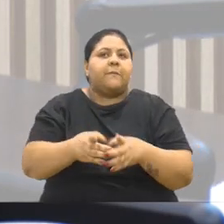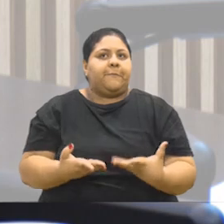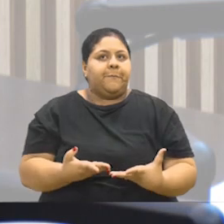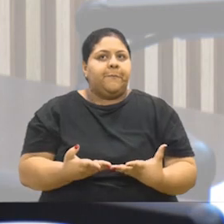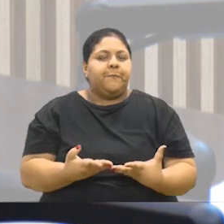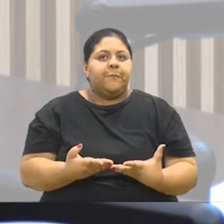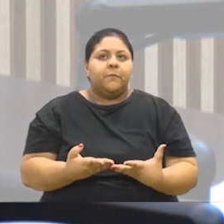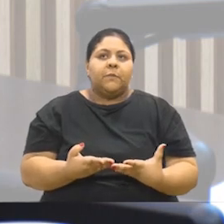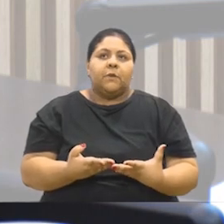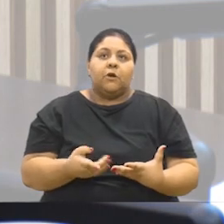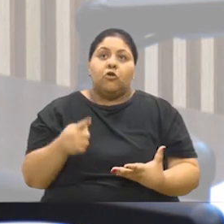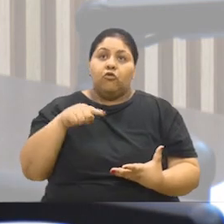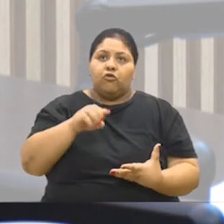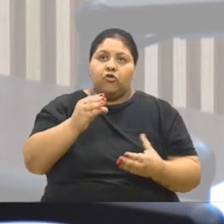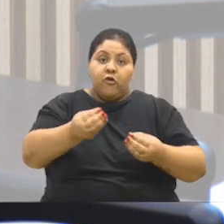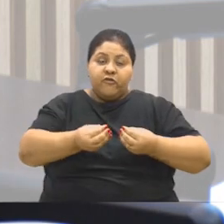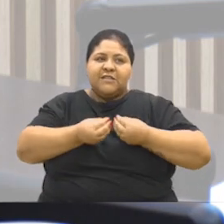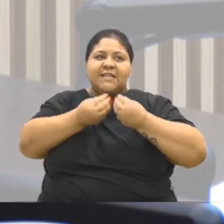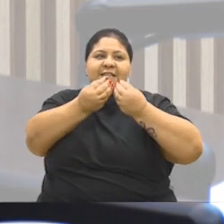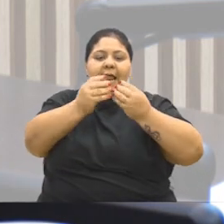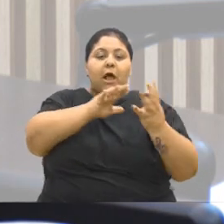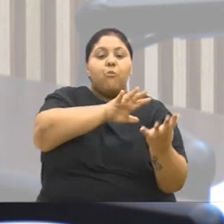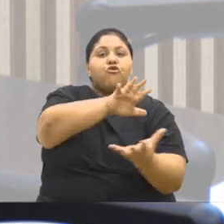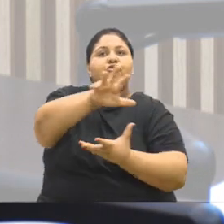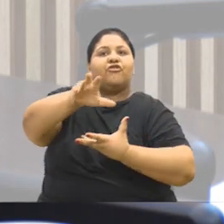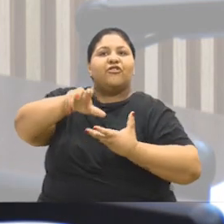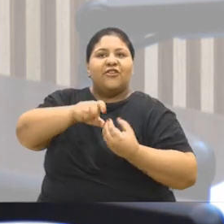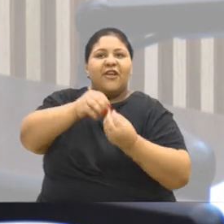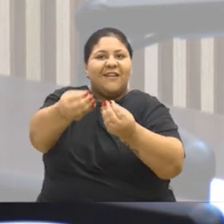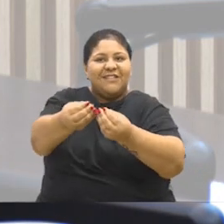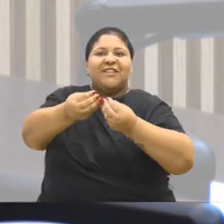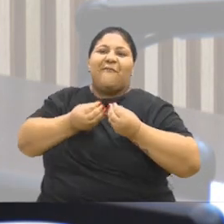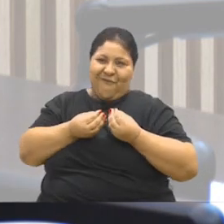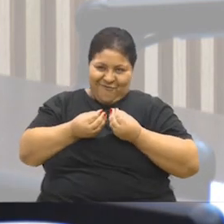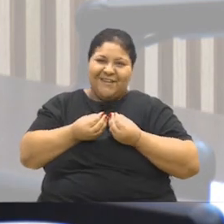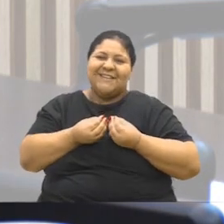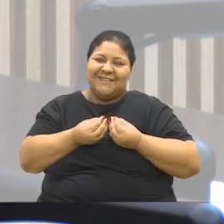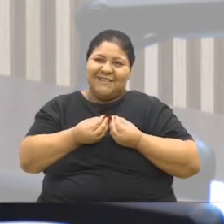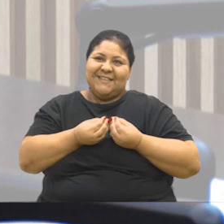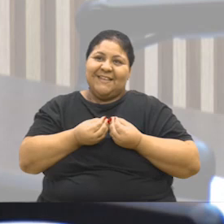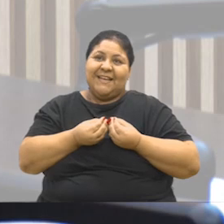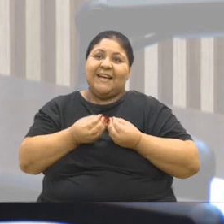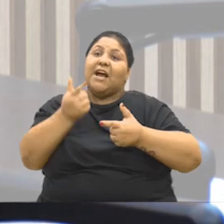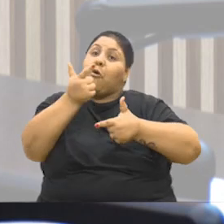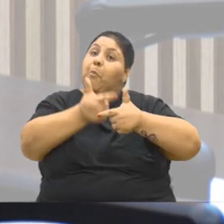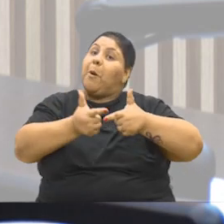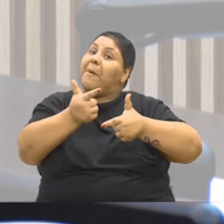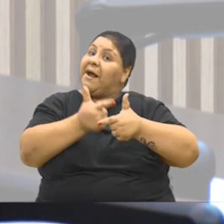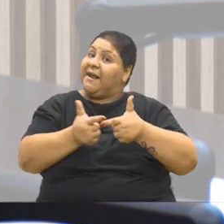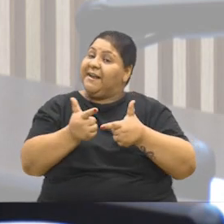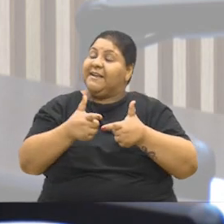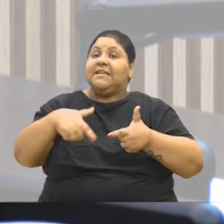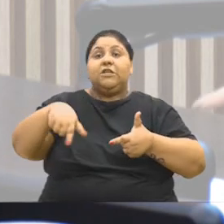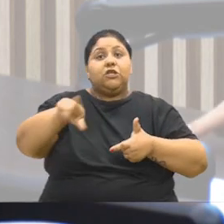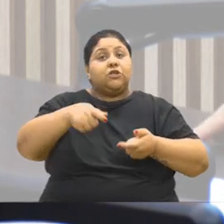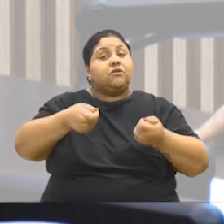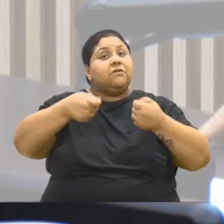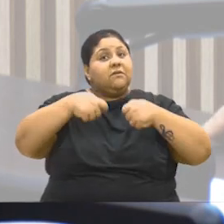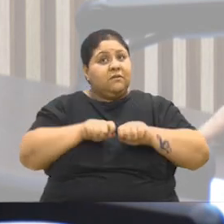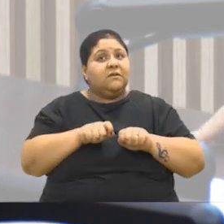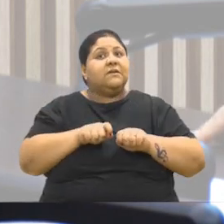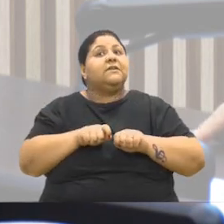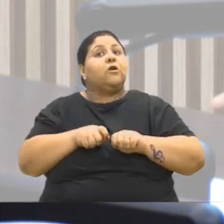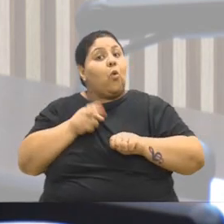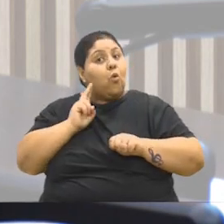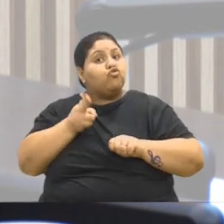você entrega isso para o universo te devolve. O problema é que nós precisamos sustentar essa